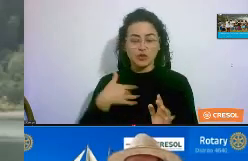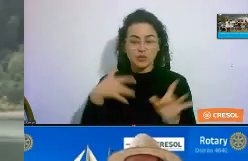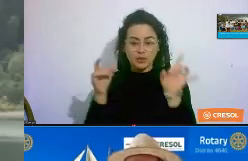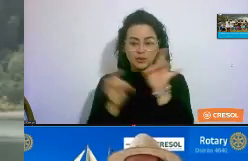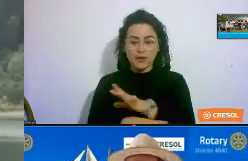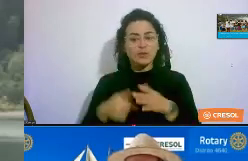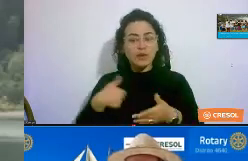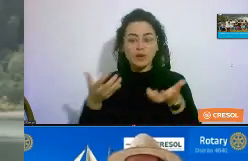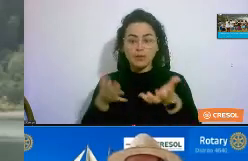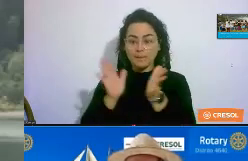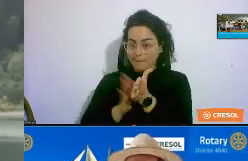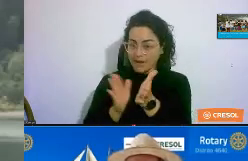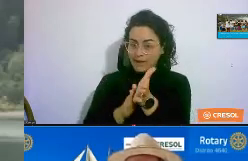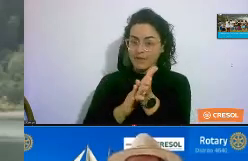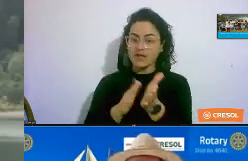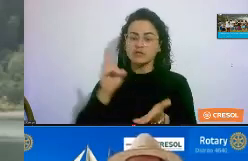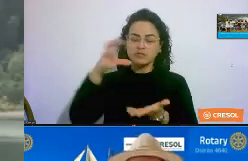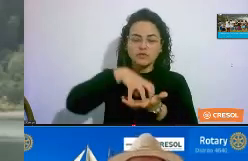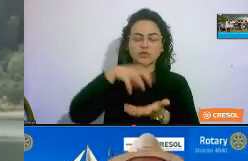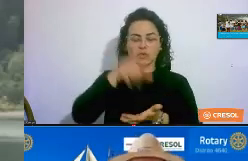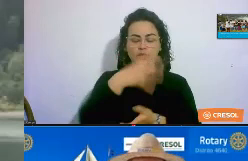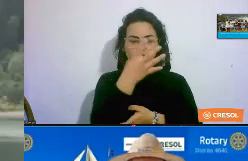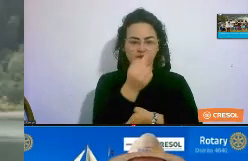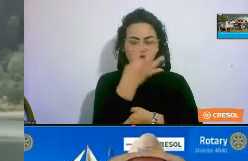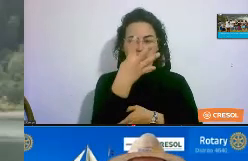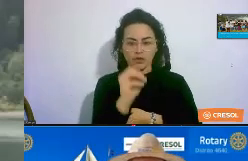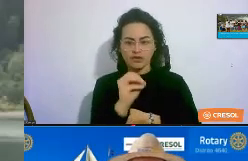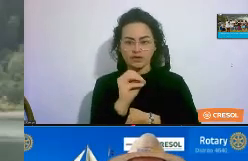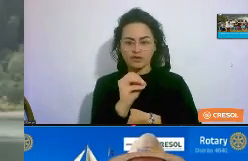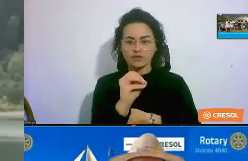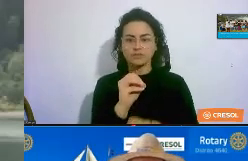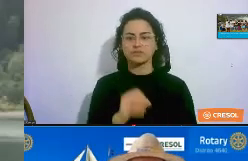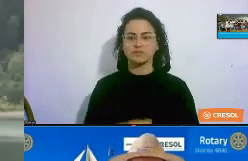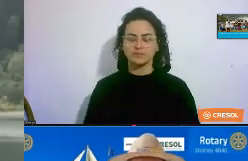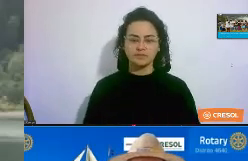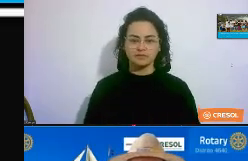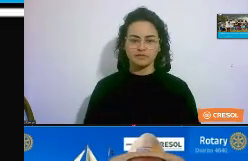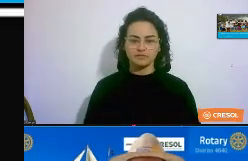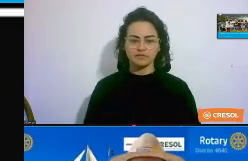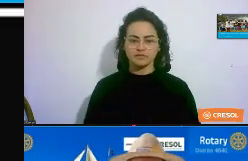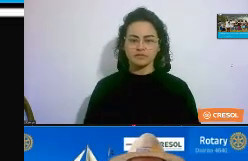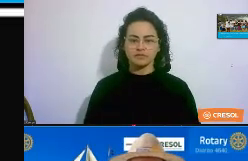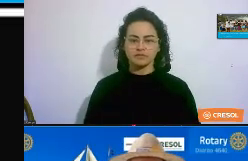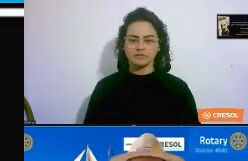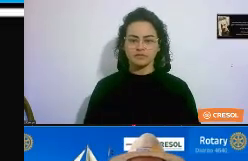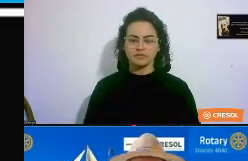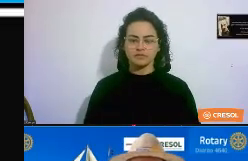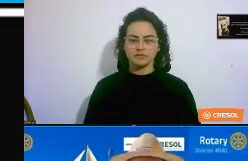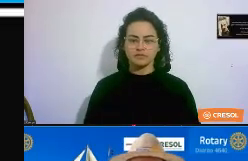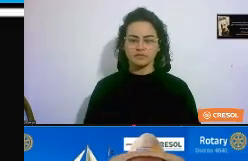parabenizar o Distrito 4640. Eu tenho um posicionamento aqui pelos seus